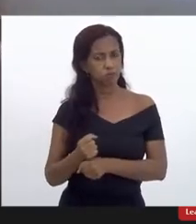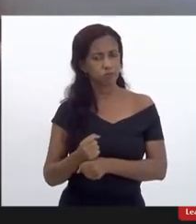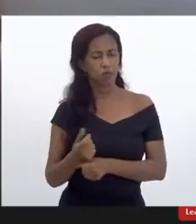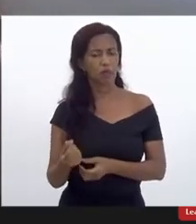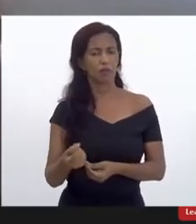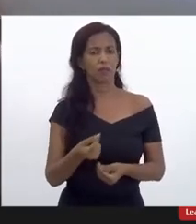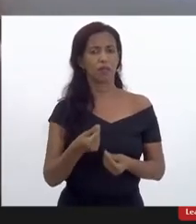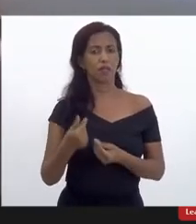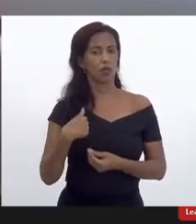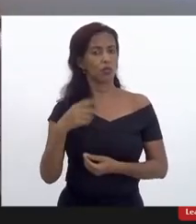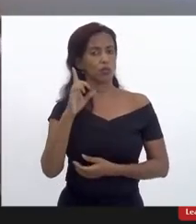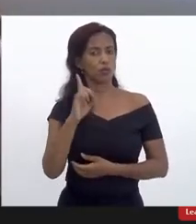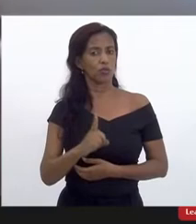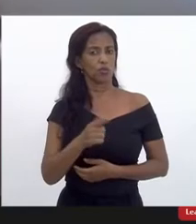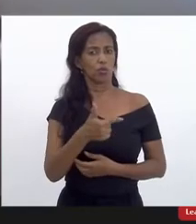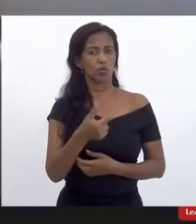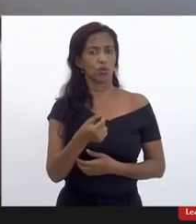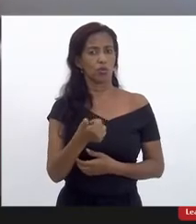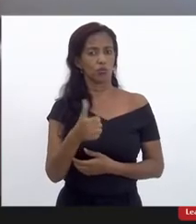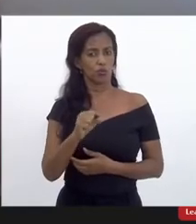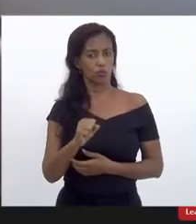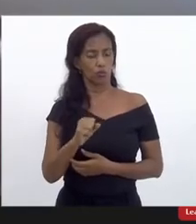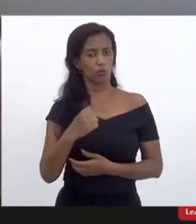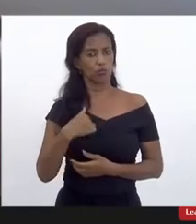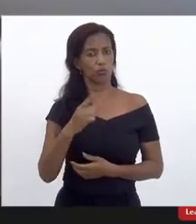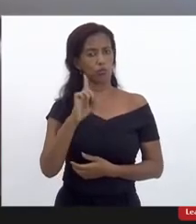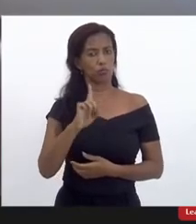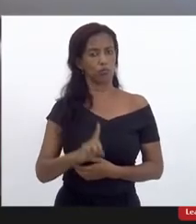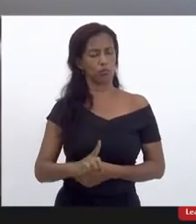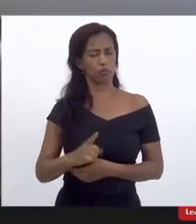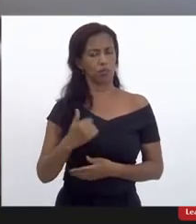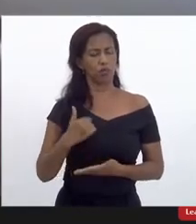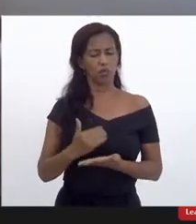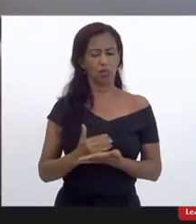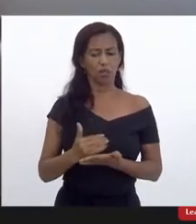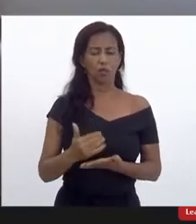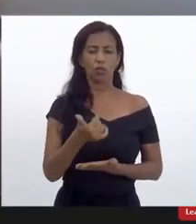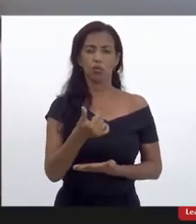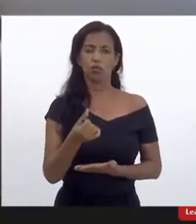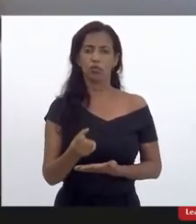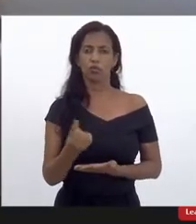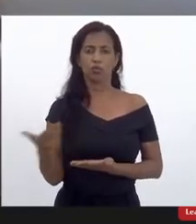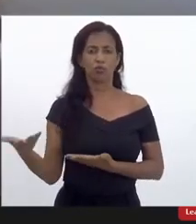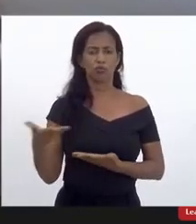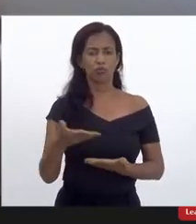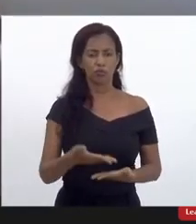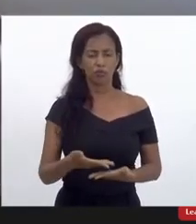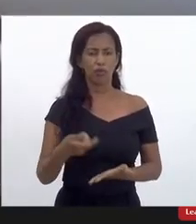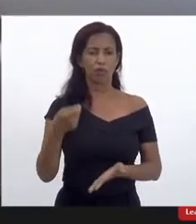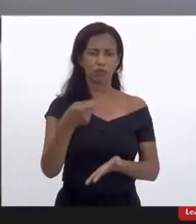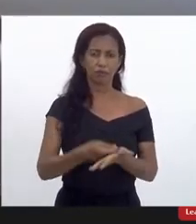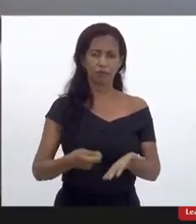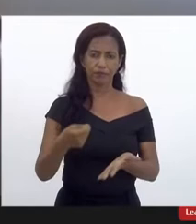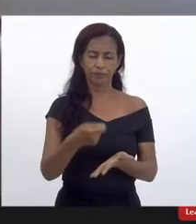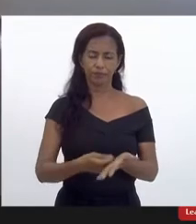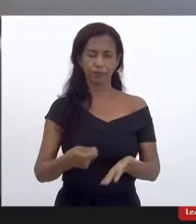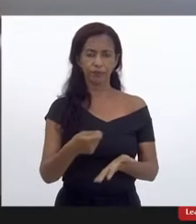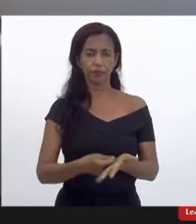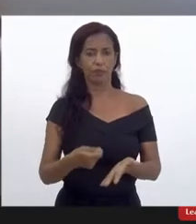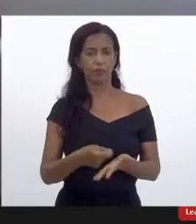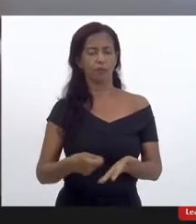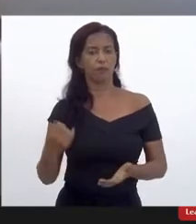na direção desde 2018, e desde 2018 a gente vem batendo nessa tecla